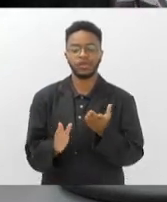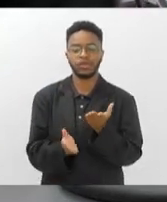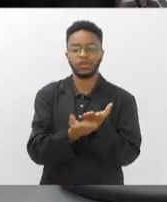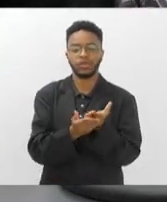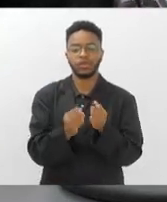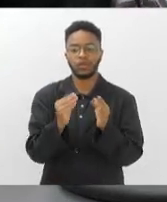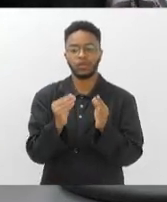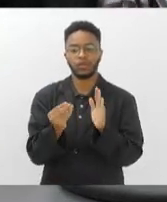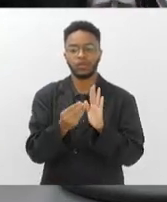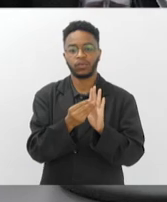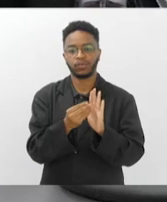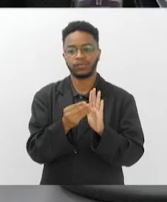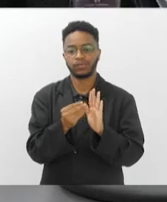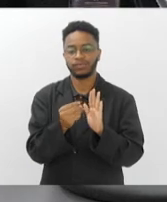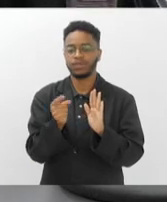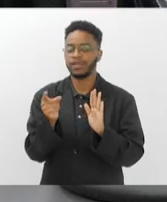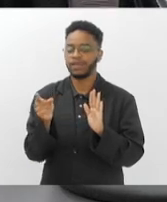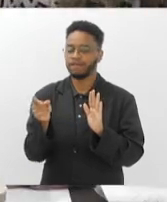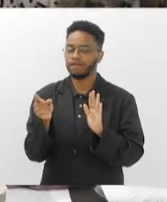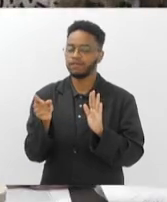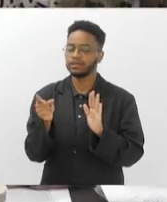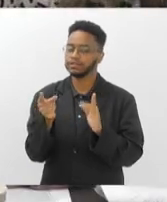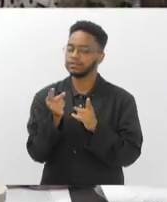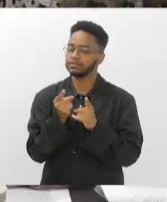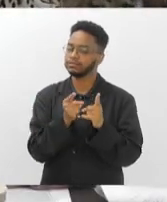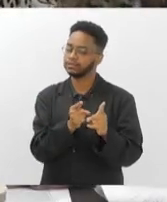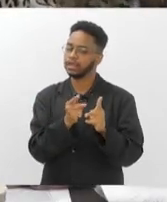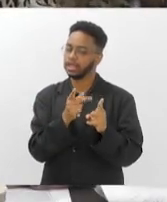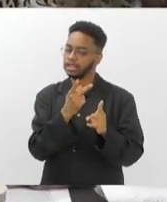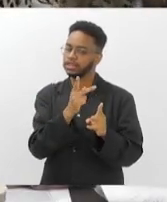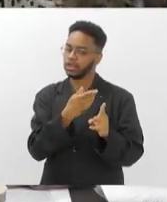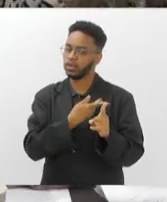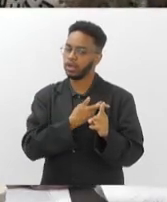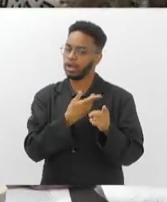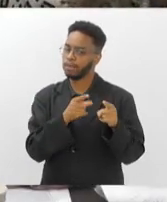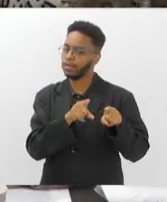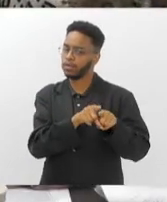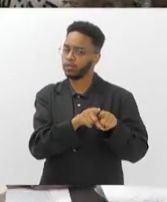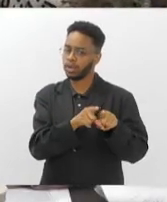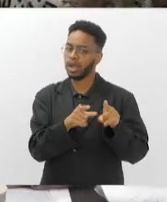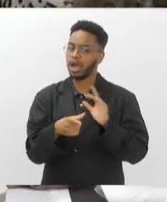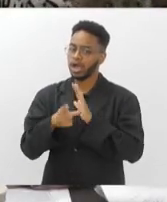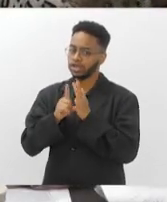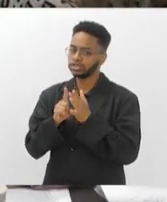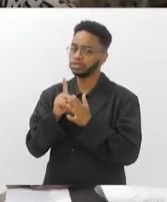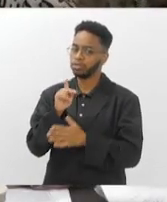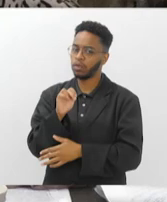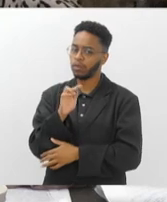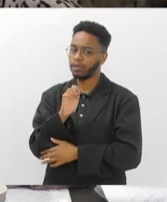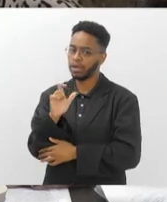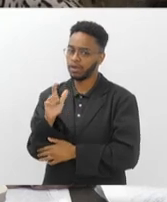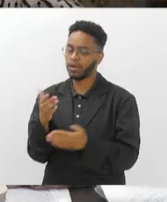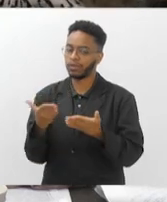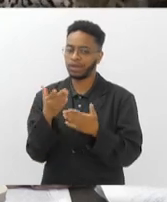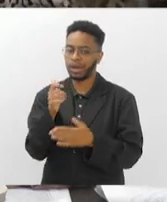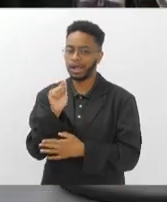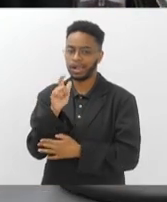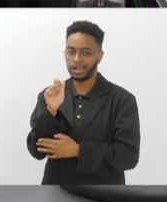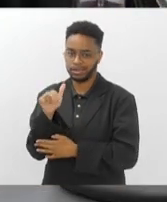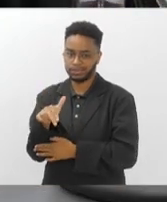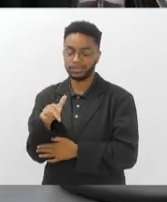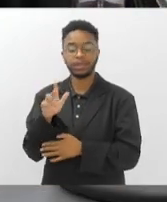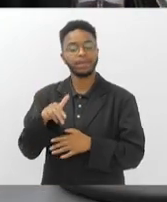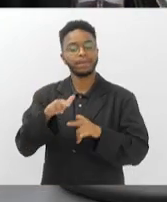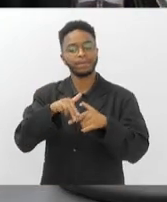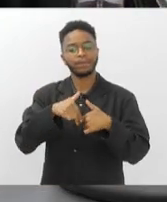Essa anexação. Vossa Excelência tem sido cruel com seus aliados. Já foi Felipe Poubel, agora Alan Lopes. Essa anexação em razão de um projeto